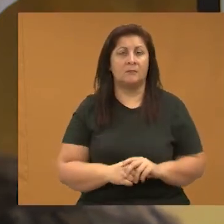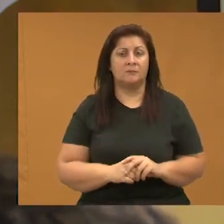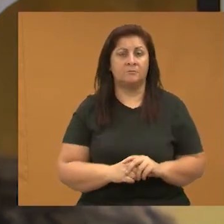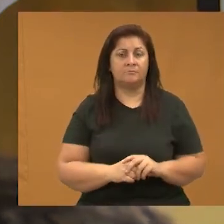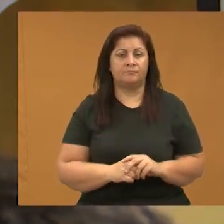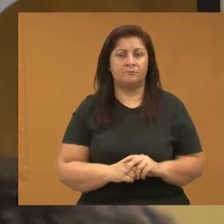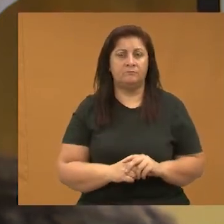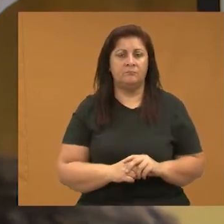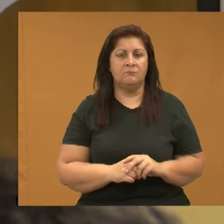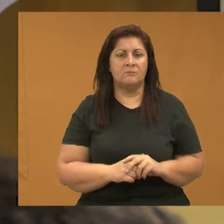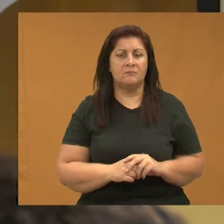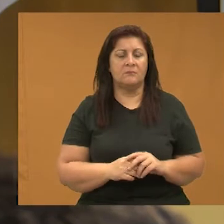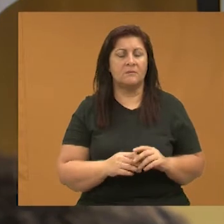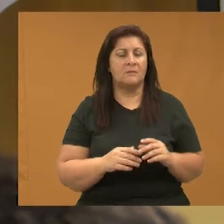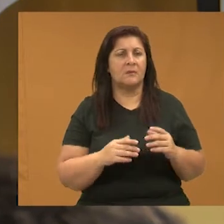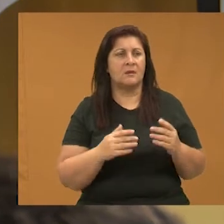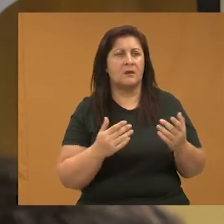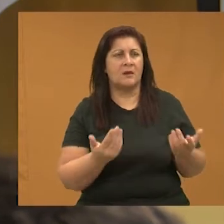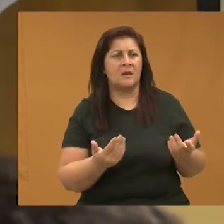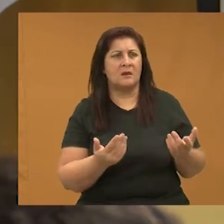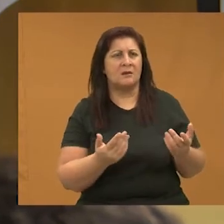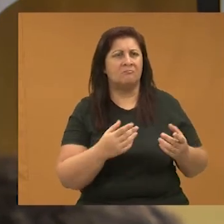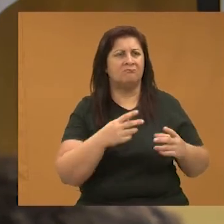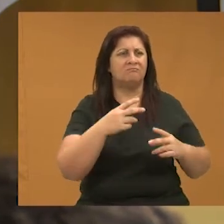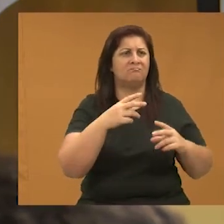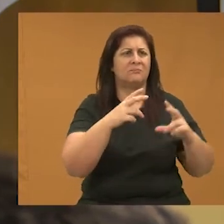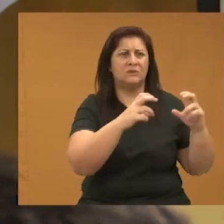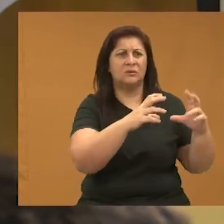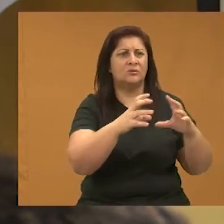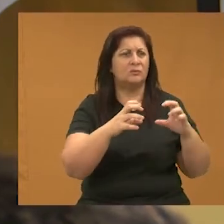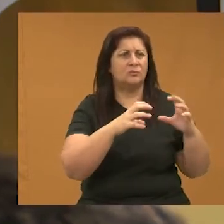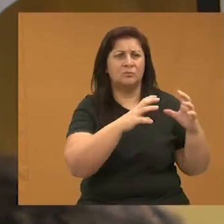que discutis pelos caminhos?